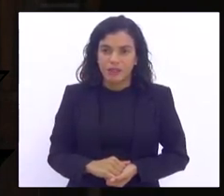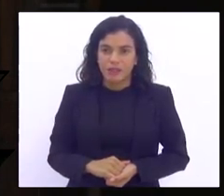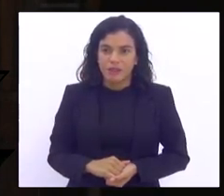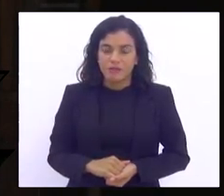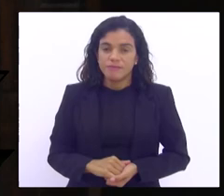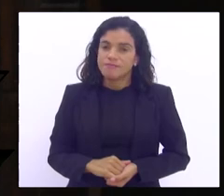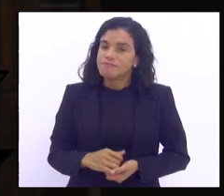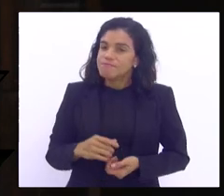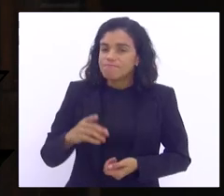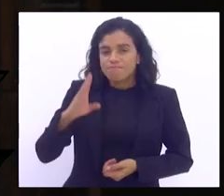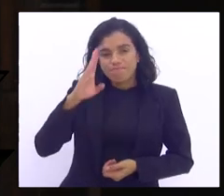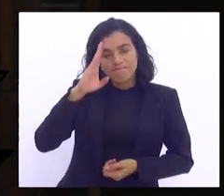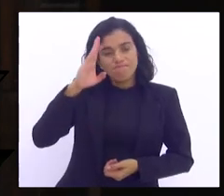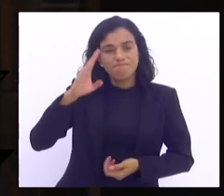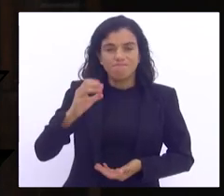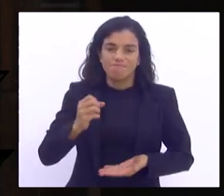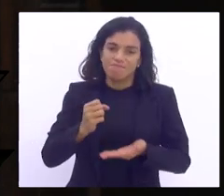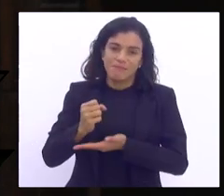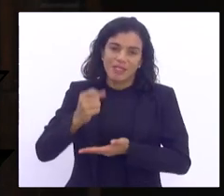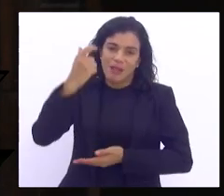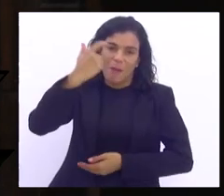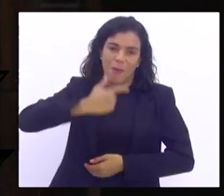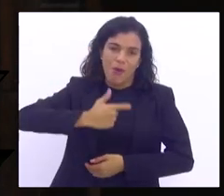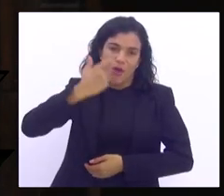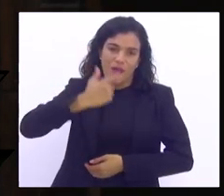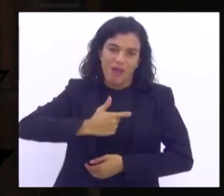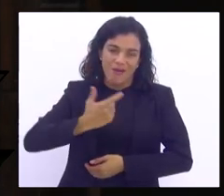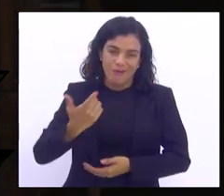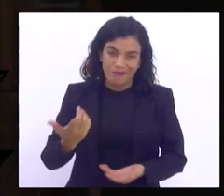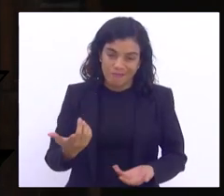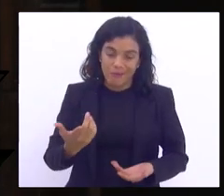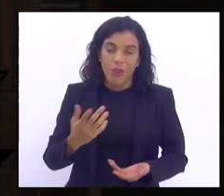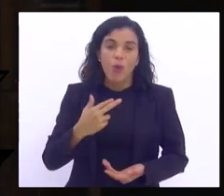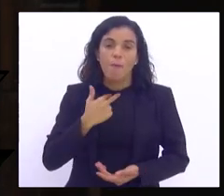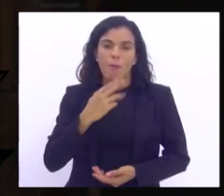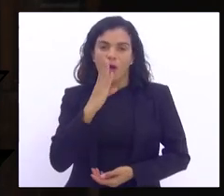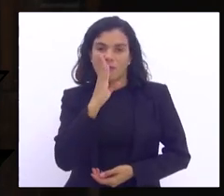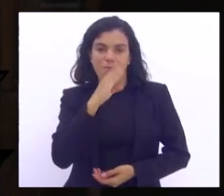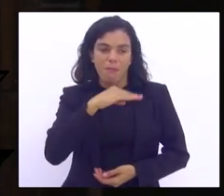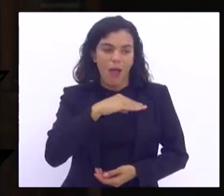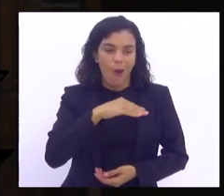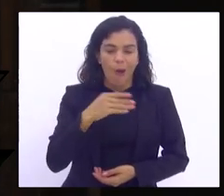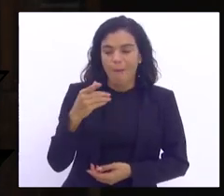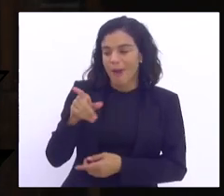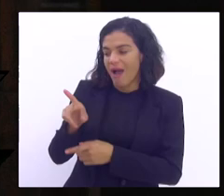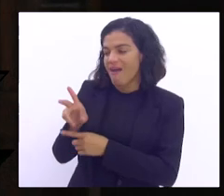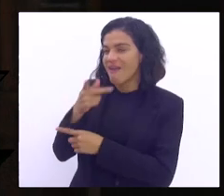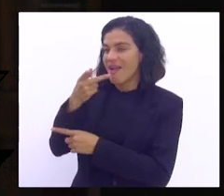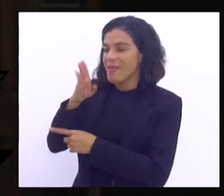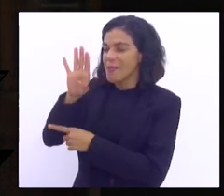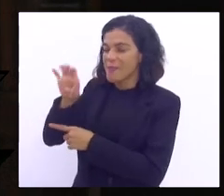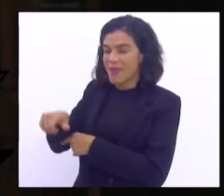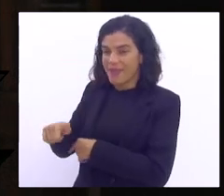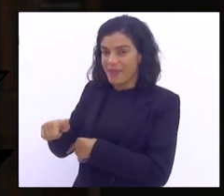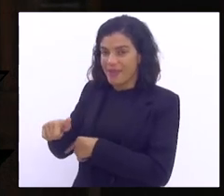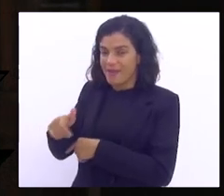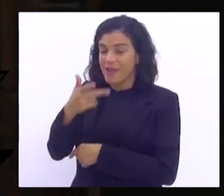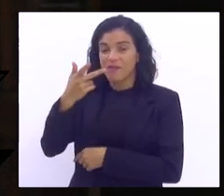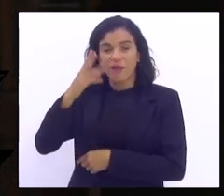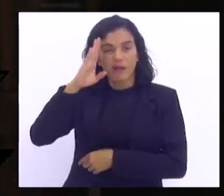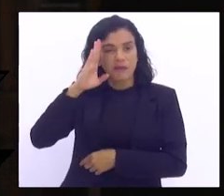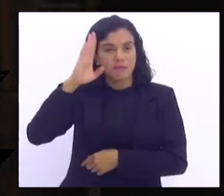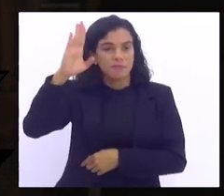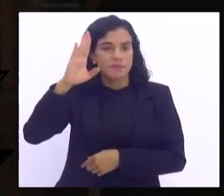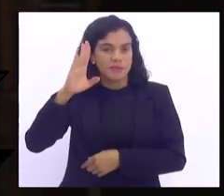É princípio básico da moral que não se pode fazer diretamente o mal para se obter um bem. E quando se trata de princípios,